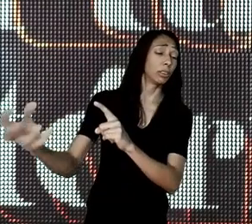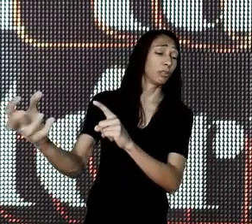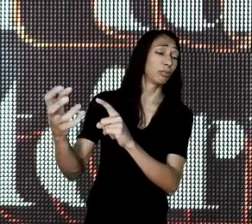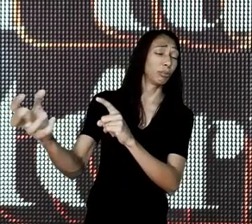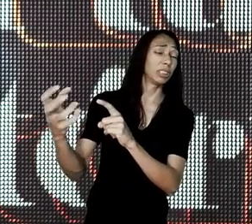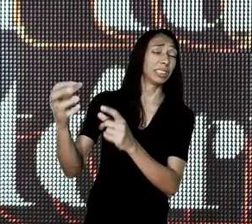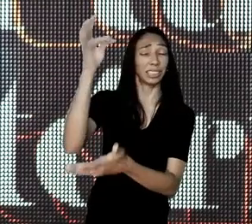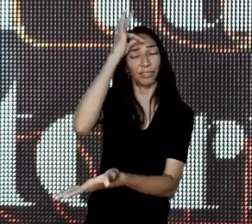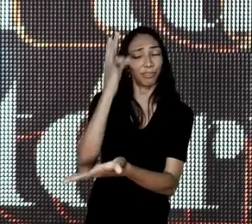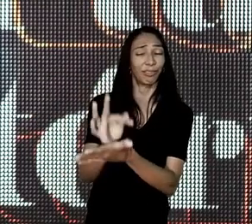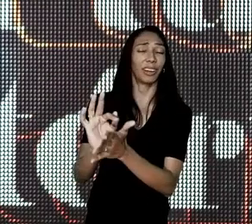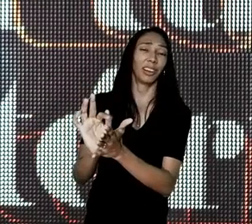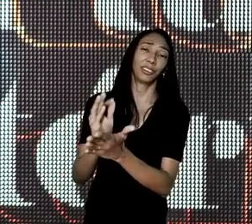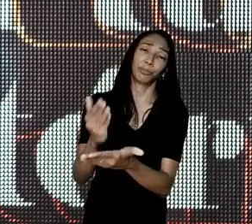coragem.